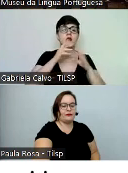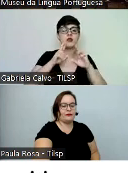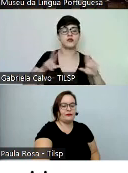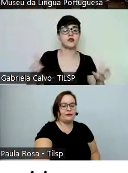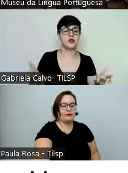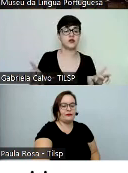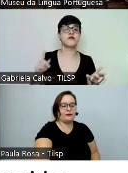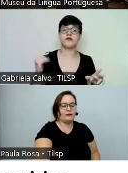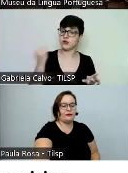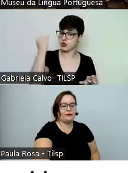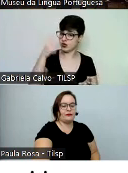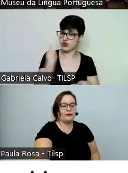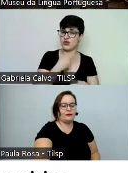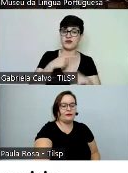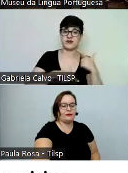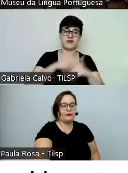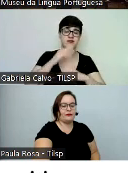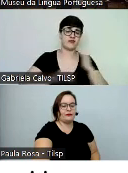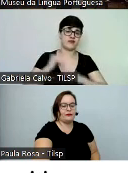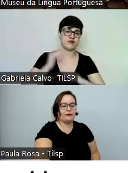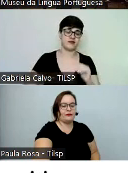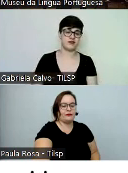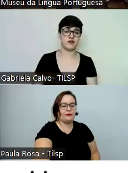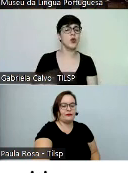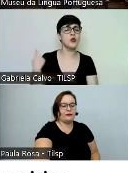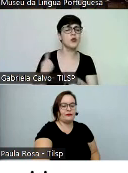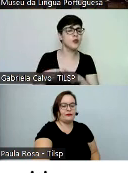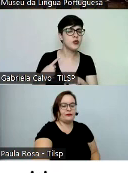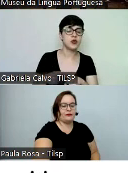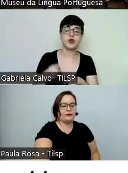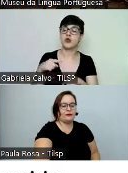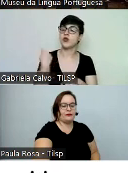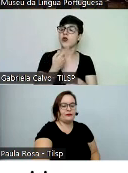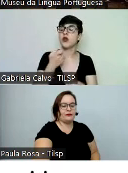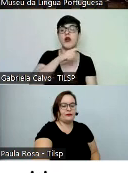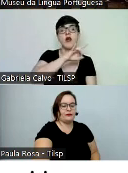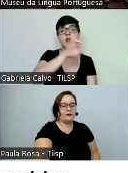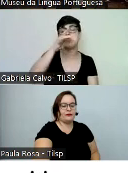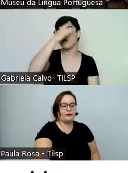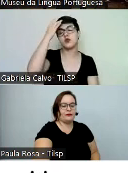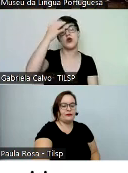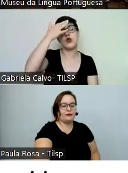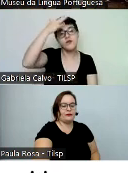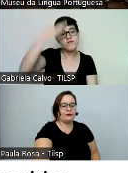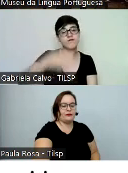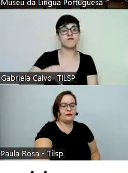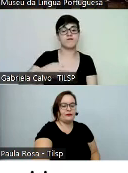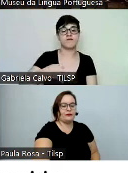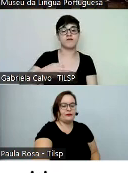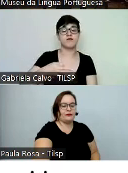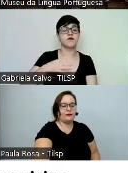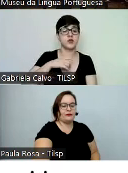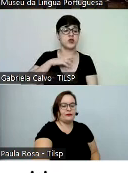missão fomentar diversidade é fundamental para aumentar conscientização das pessoas sobre diversidade de